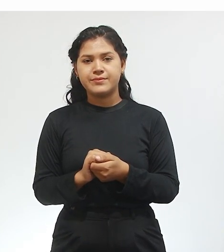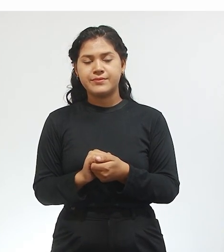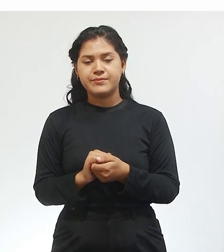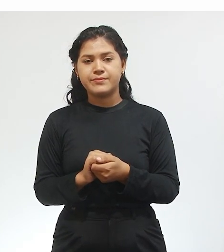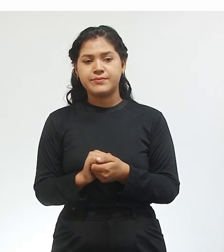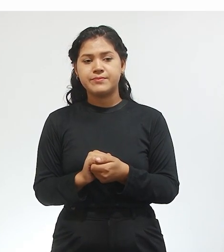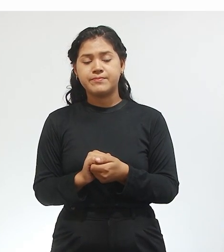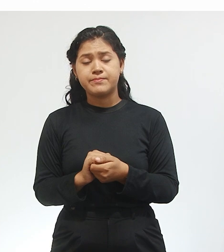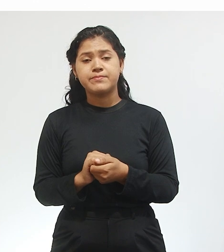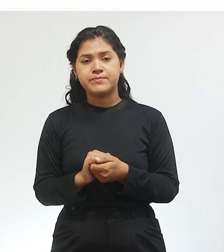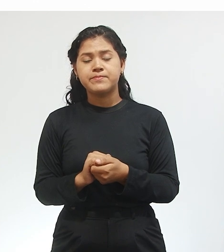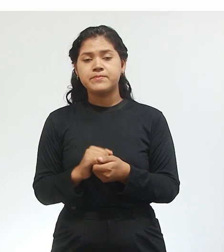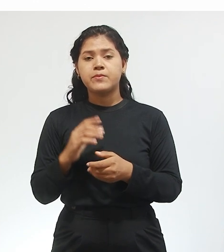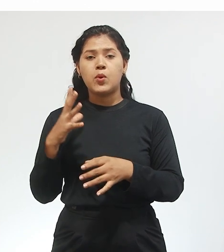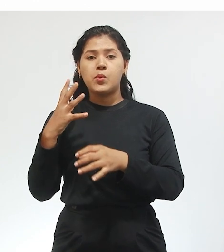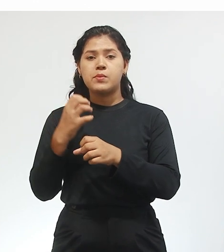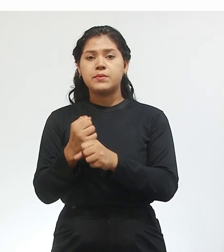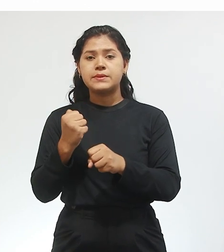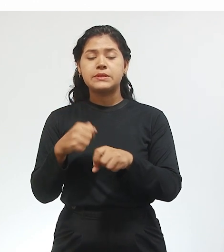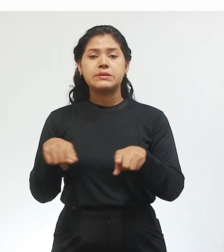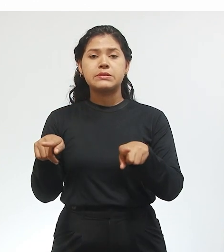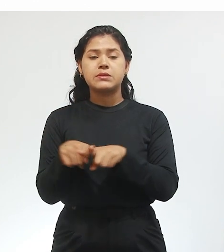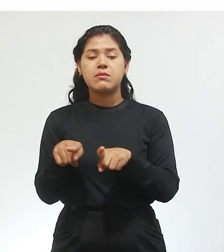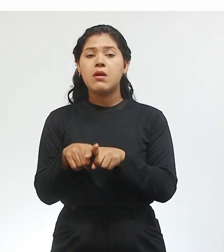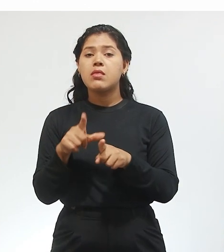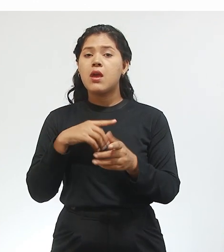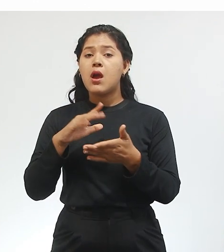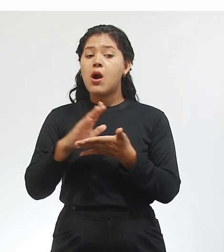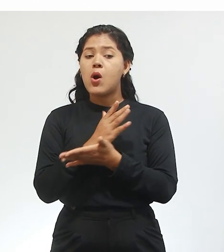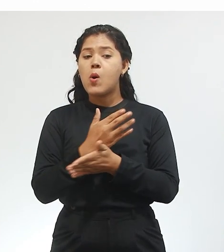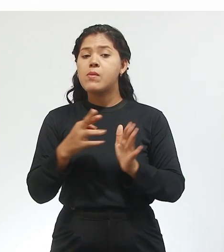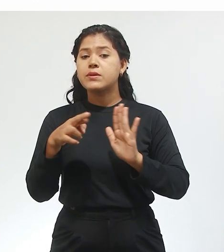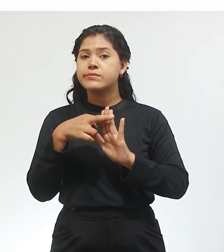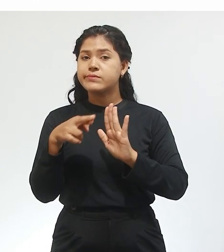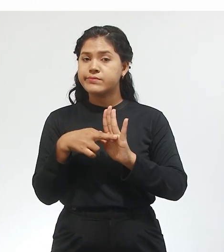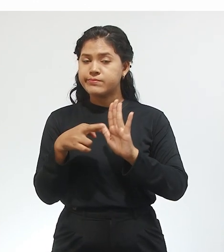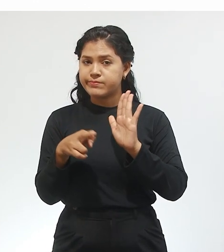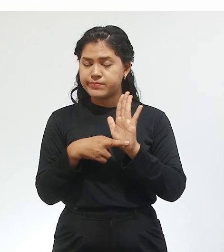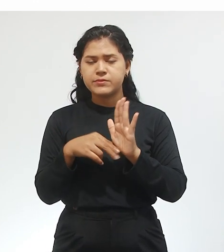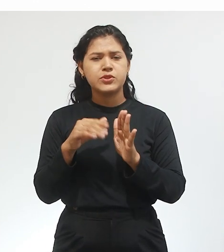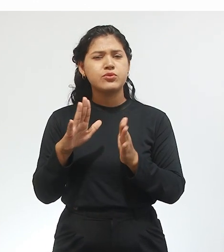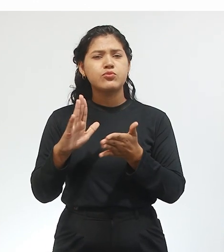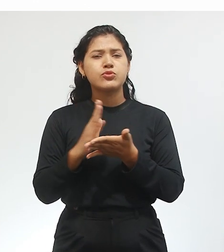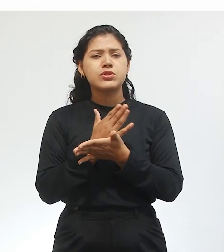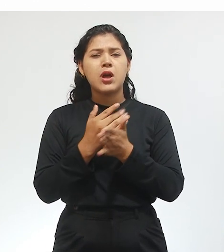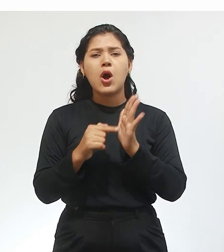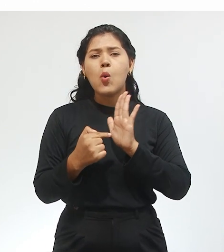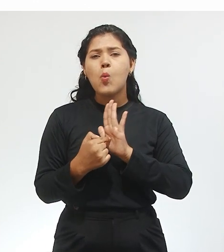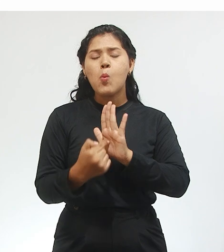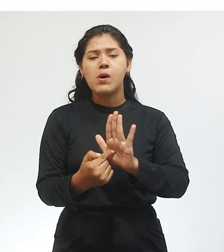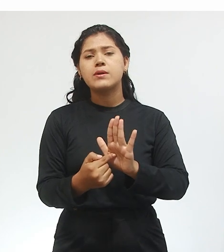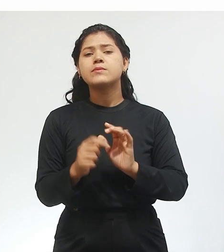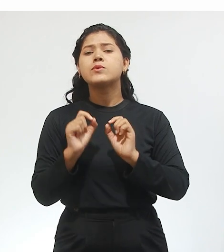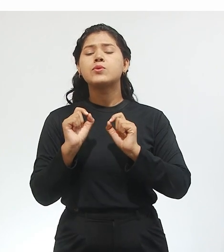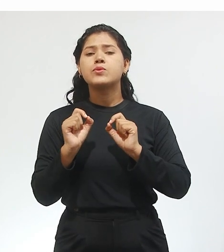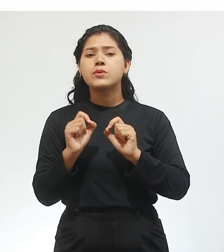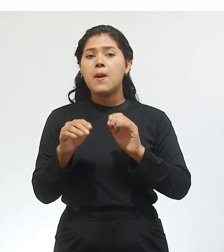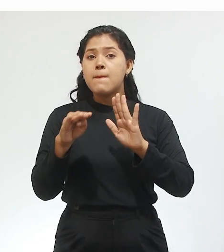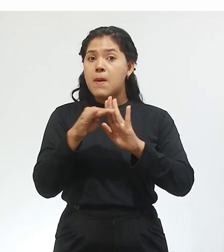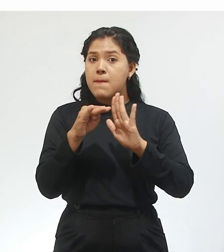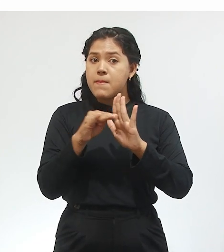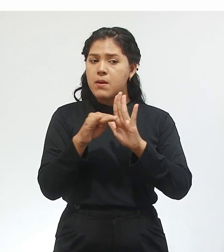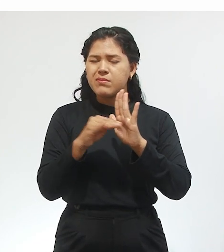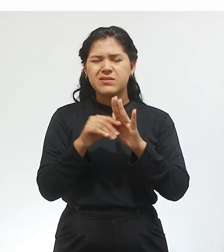A contabilidade também, ela tem algumas normas. Eu trouxe aqui para vocês as principais normas da